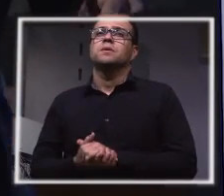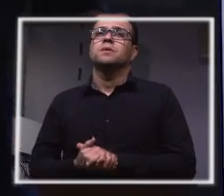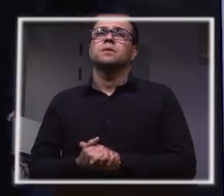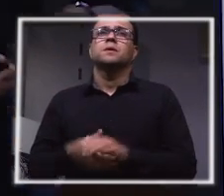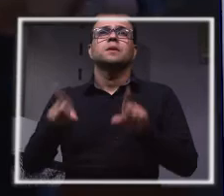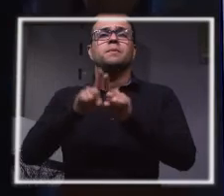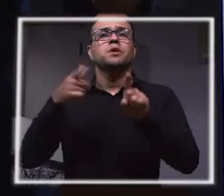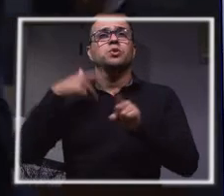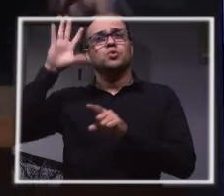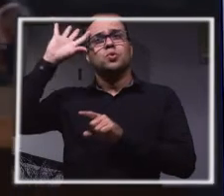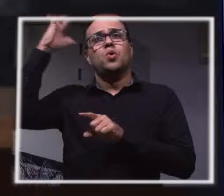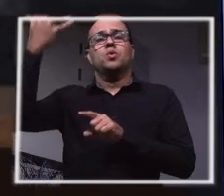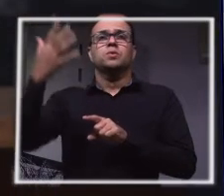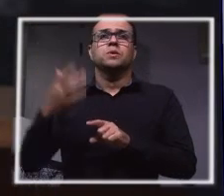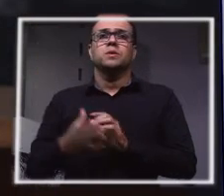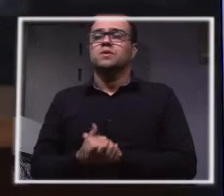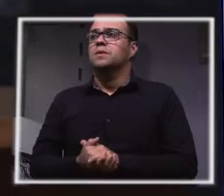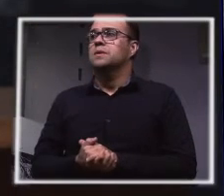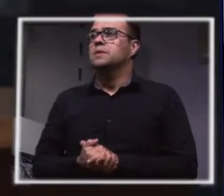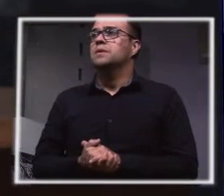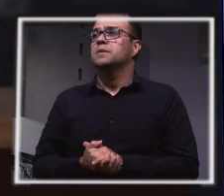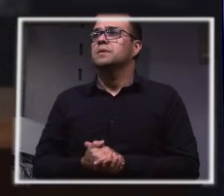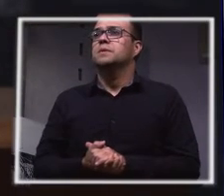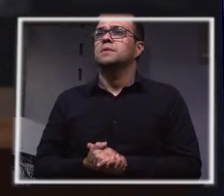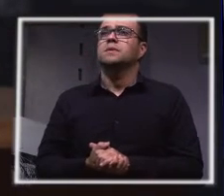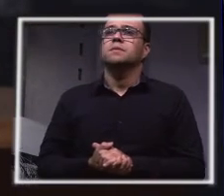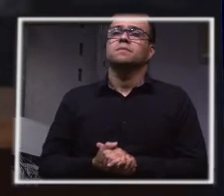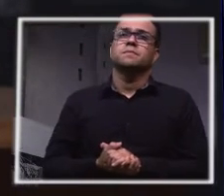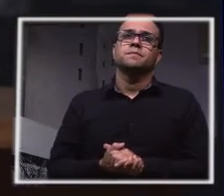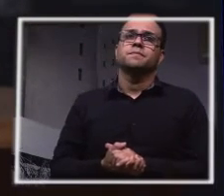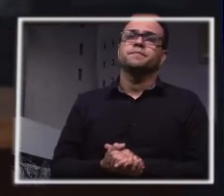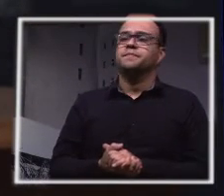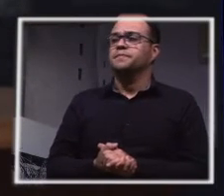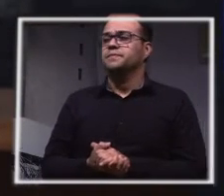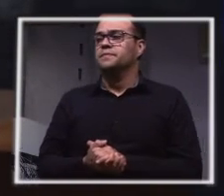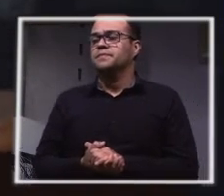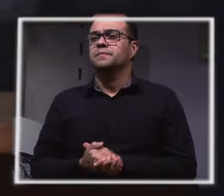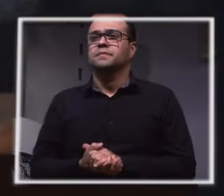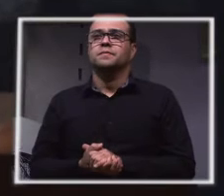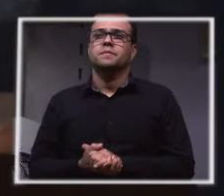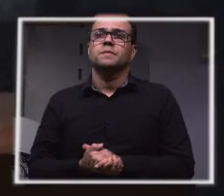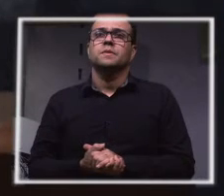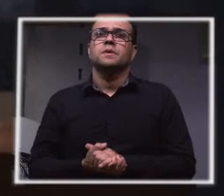de soluções que não atendam necessariamente às suas necessidades.